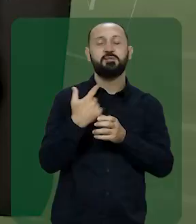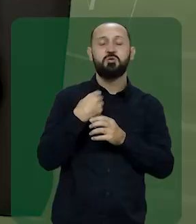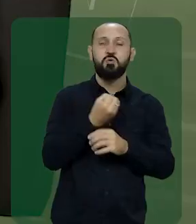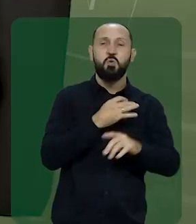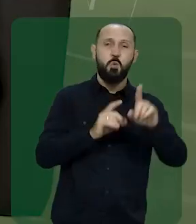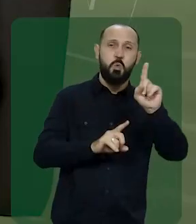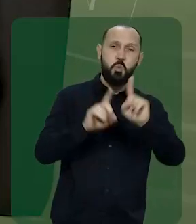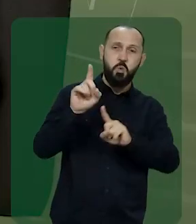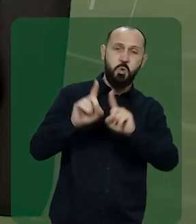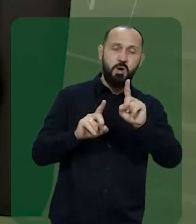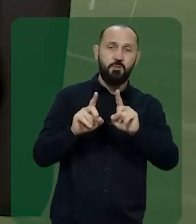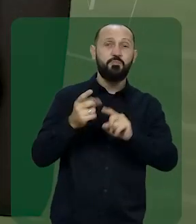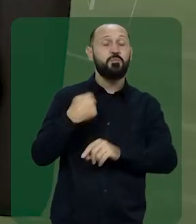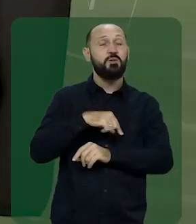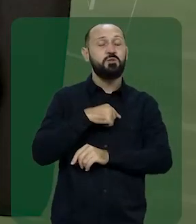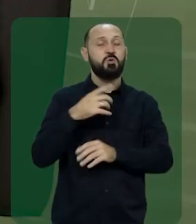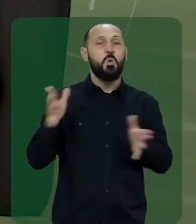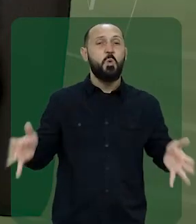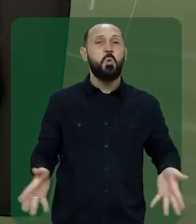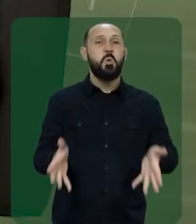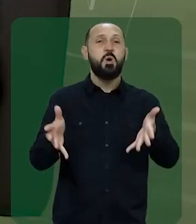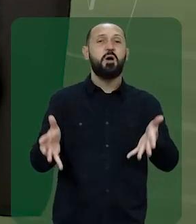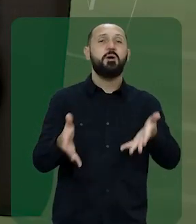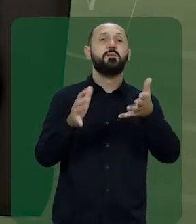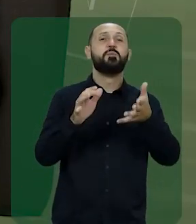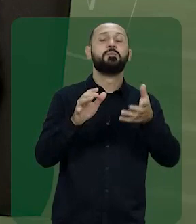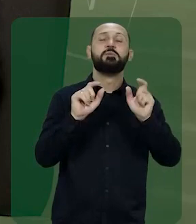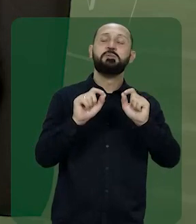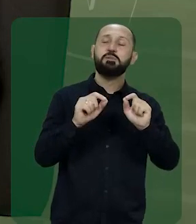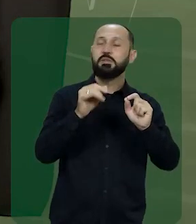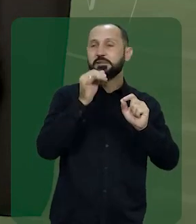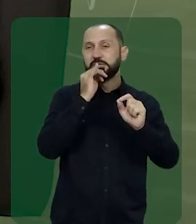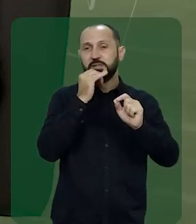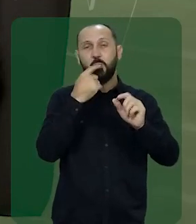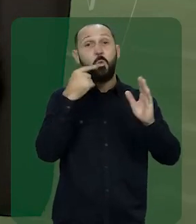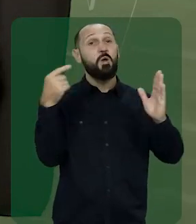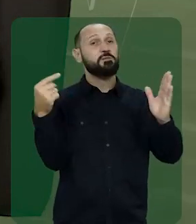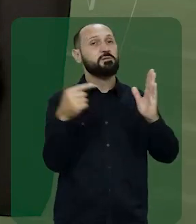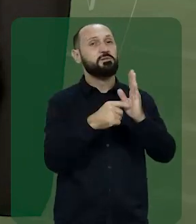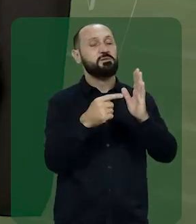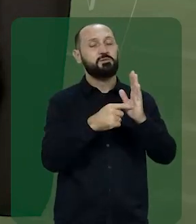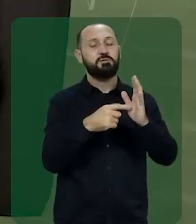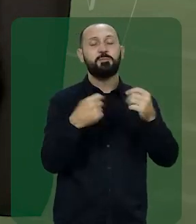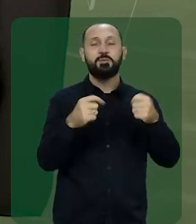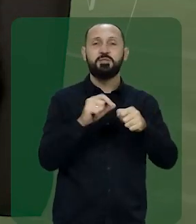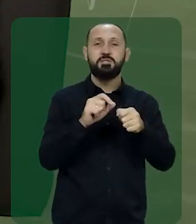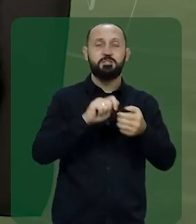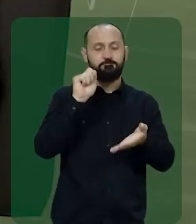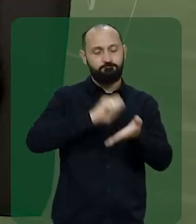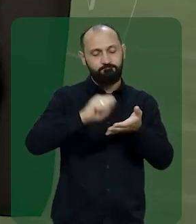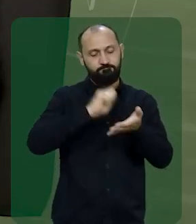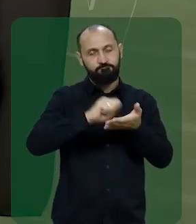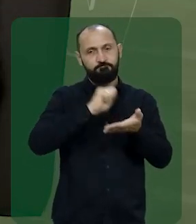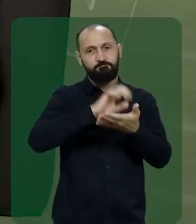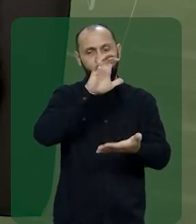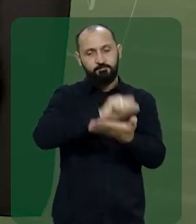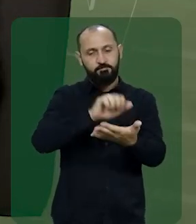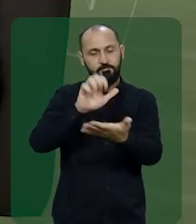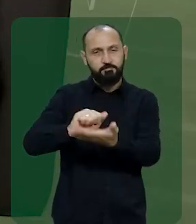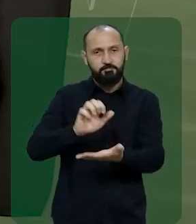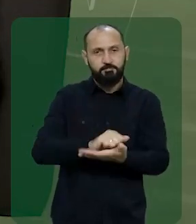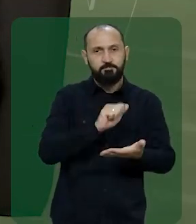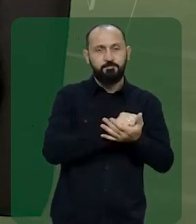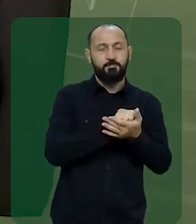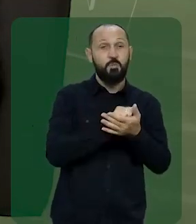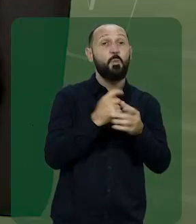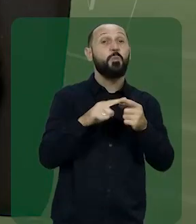estão próximas do idoso, né? O que fazer para mudar, né, esses índices e a